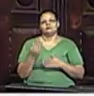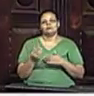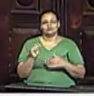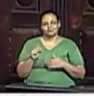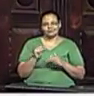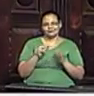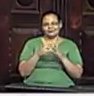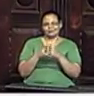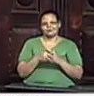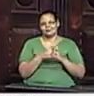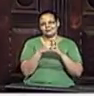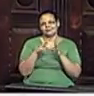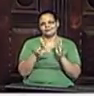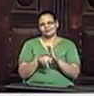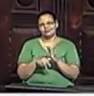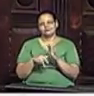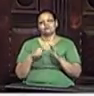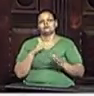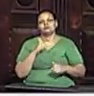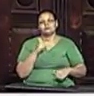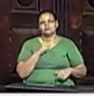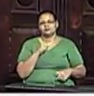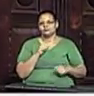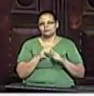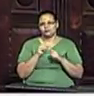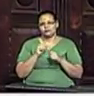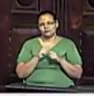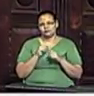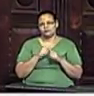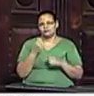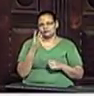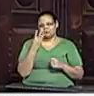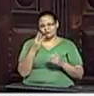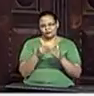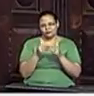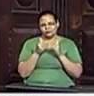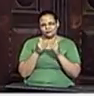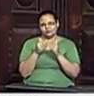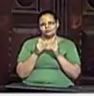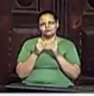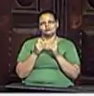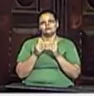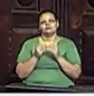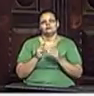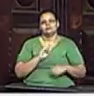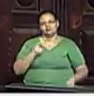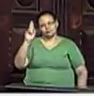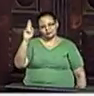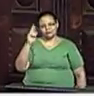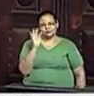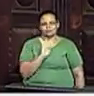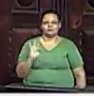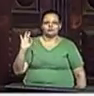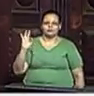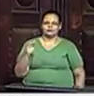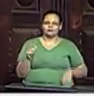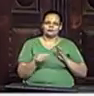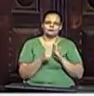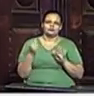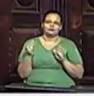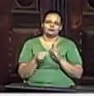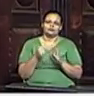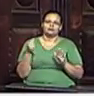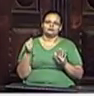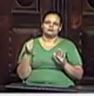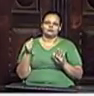tratar do roubo de cargas. E foram feitas 3 petições às autoridades federais ali presentes. A primeira,